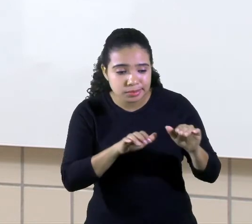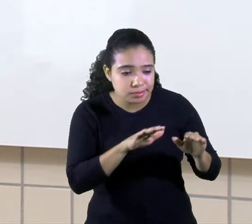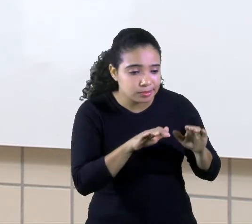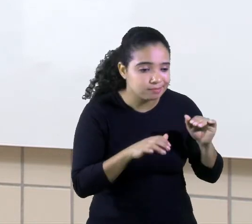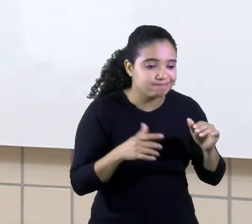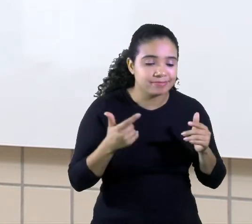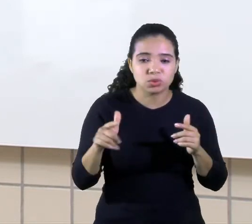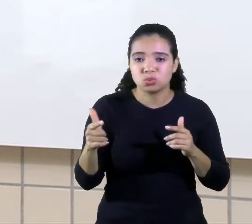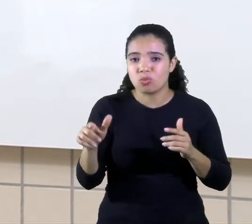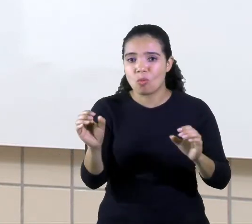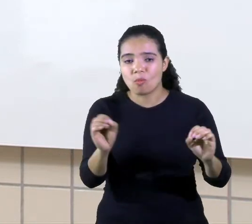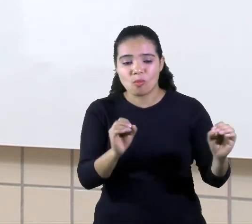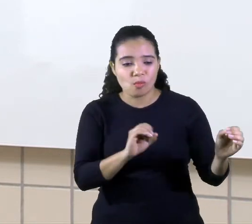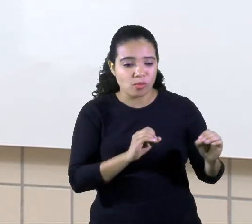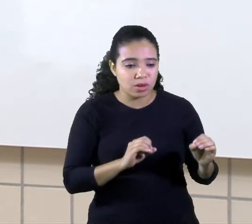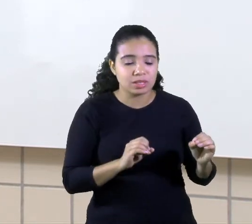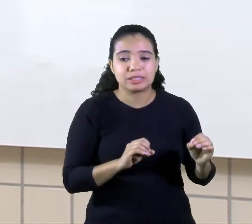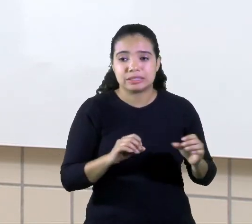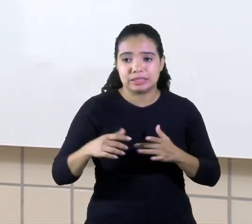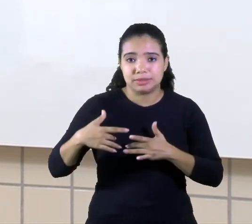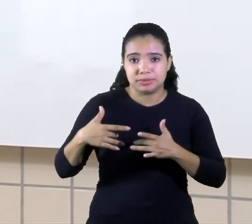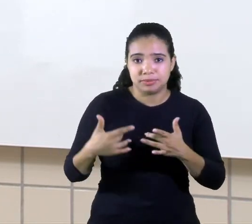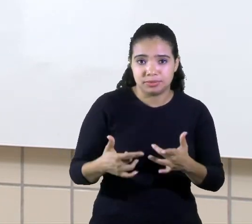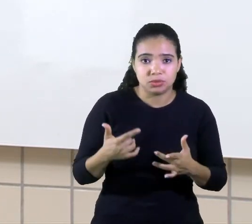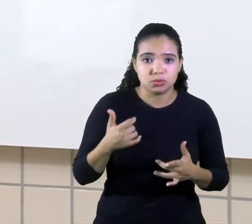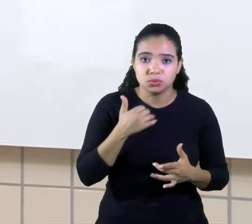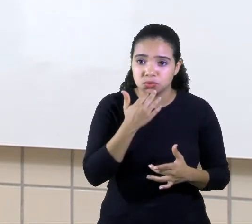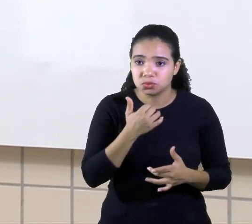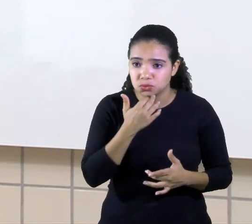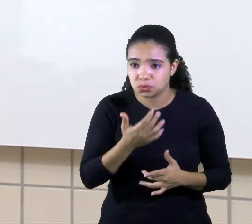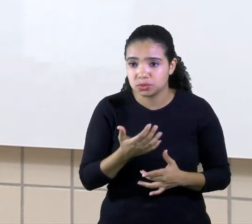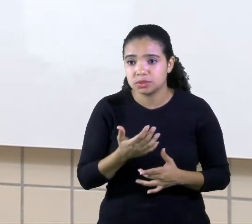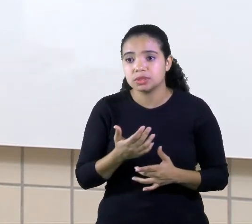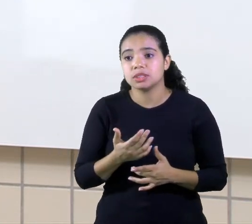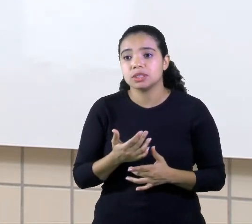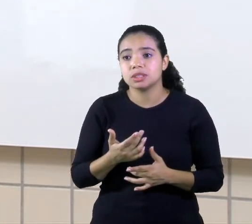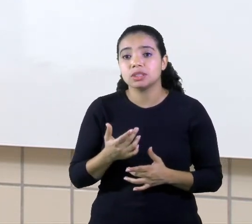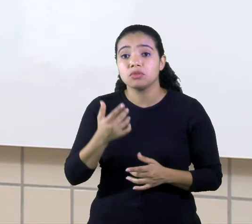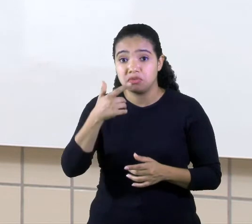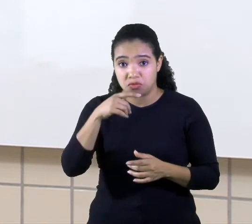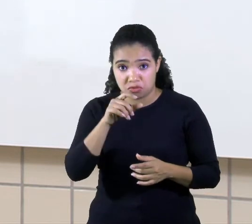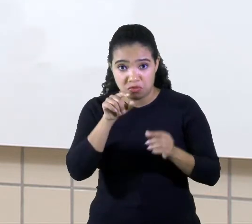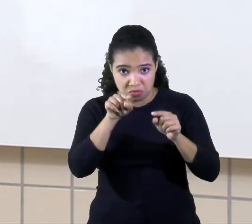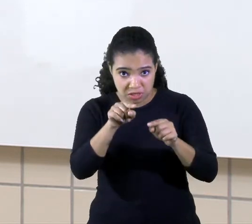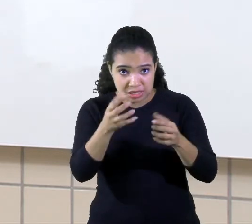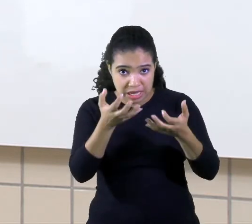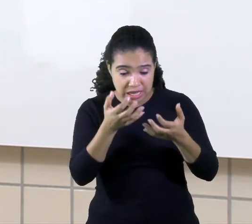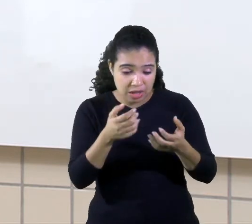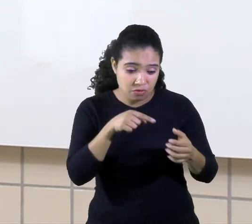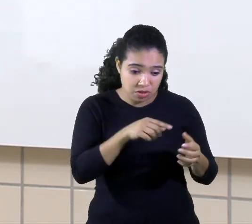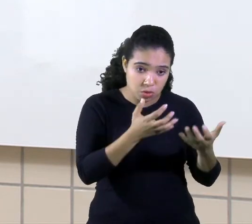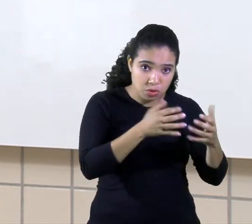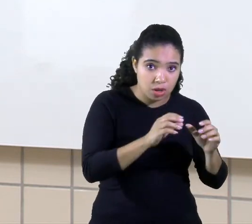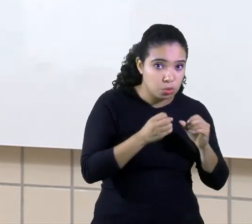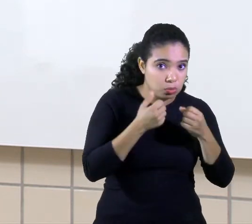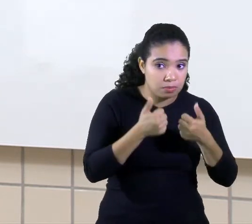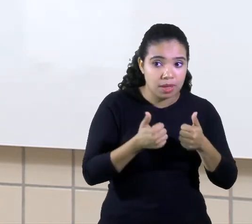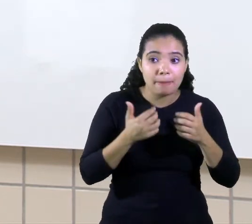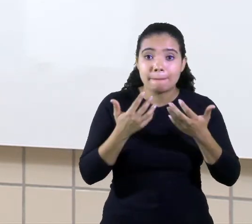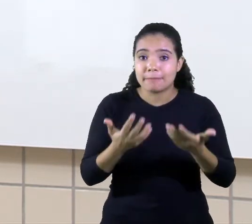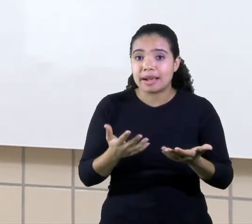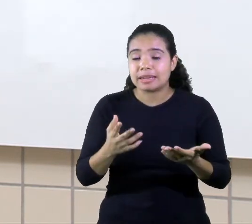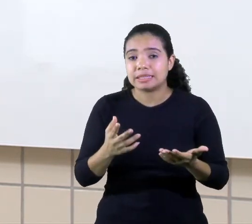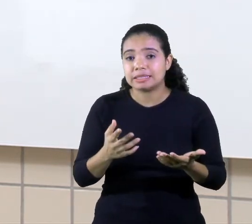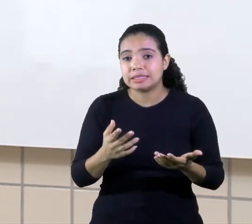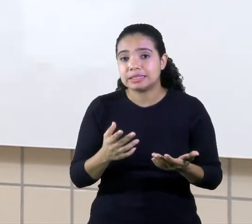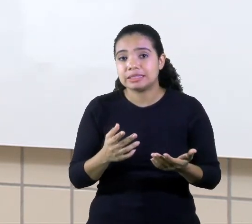pátria, de forma espontânea, democrática, você quer ir? Quero, você não quer ir? Tudo bem. Quando isso não